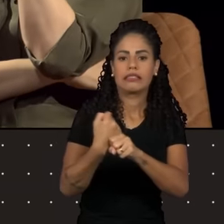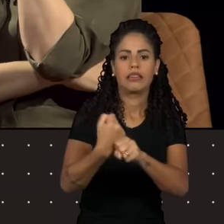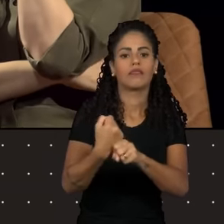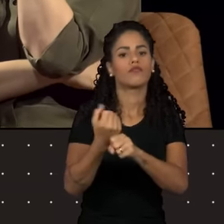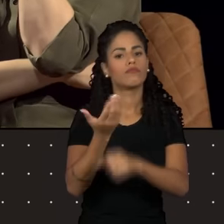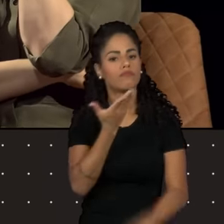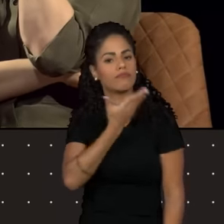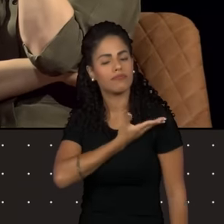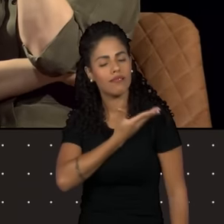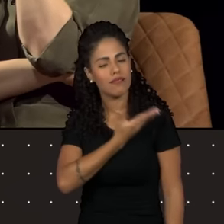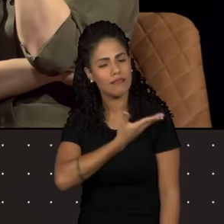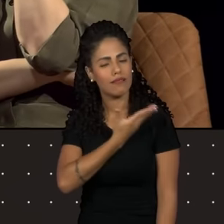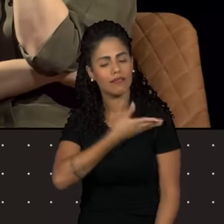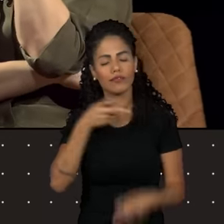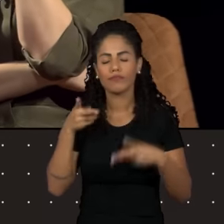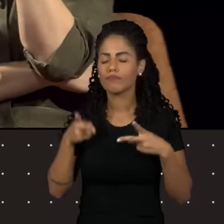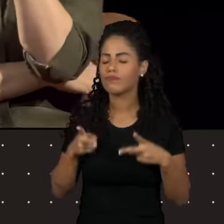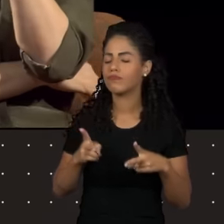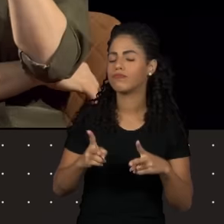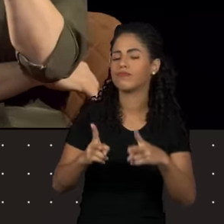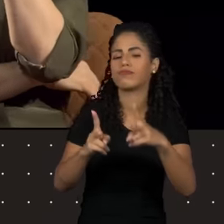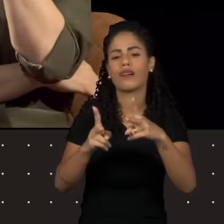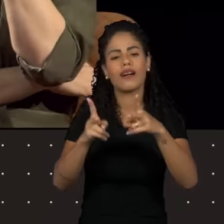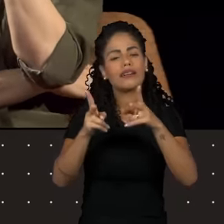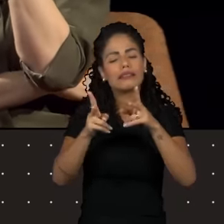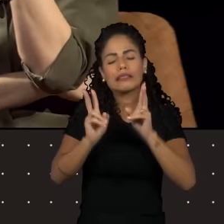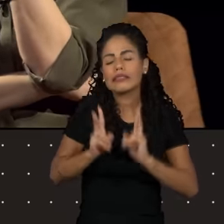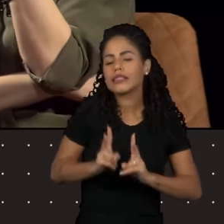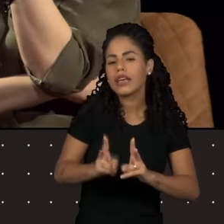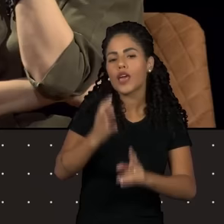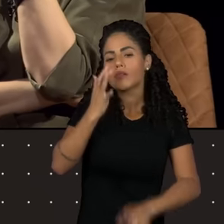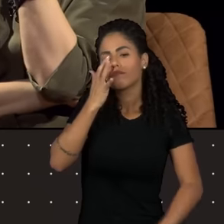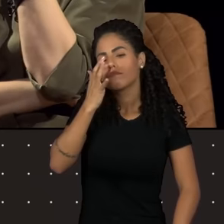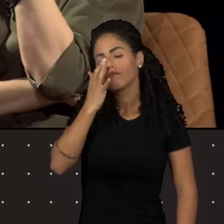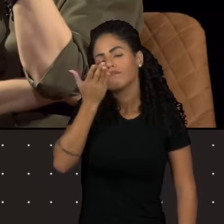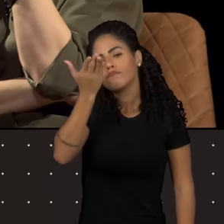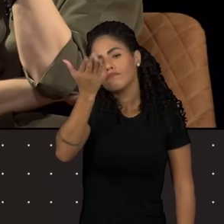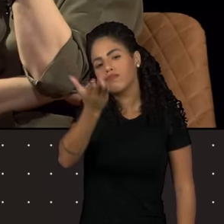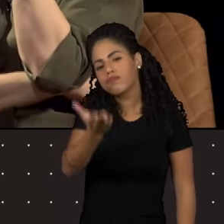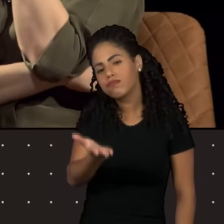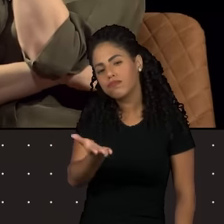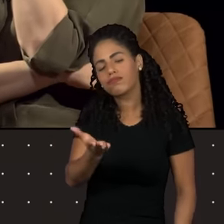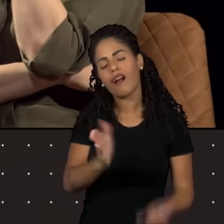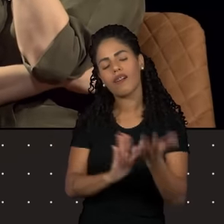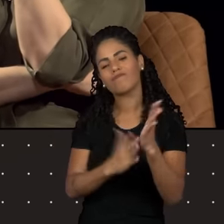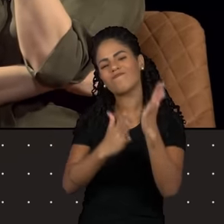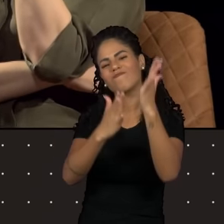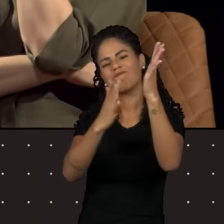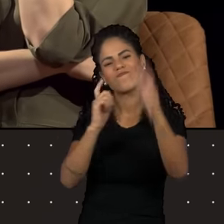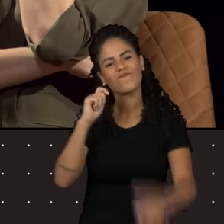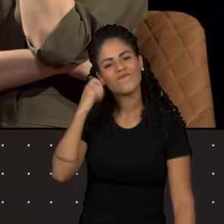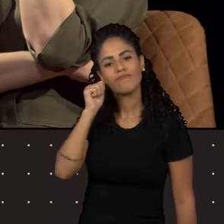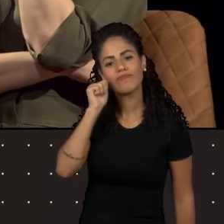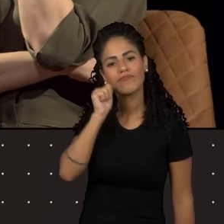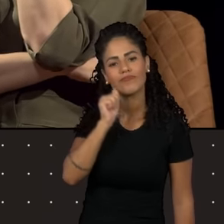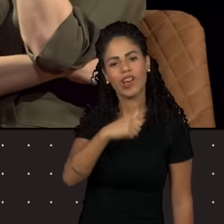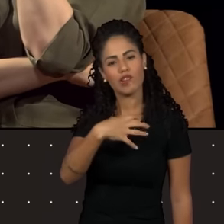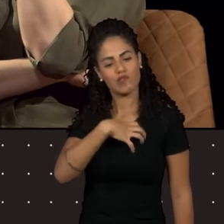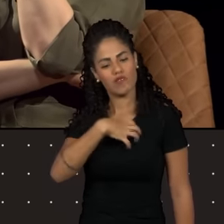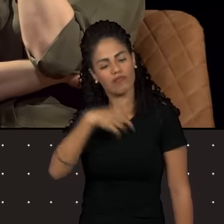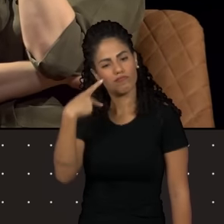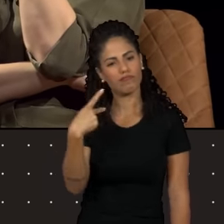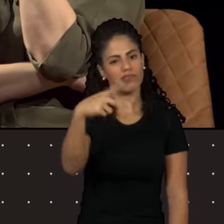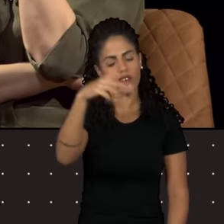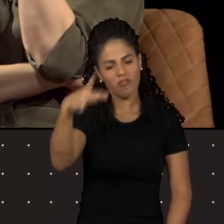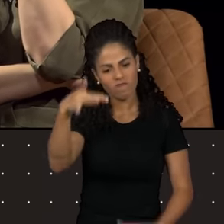amizade, eu sempre te admirei muito. Sua grandiosidade como atriz, a maneira como você era imprevisível nas